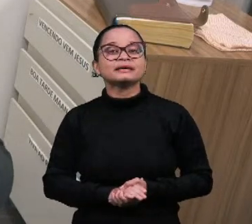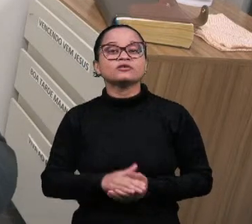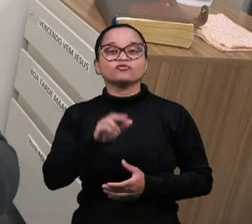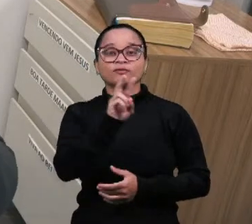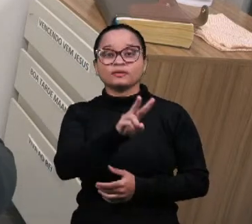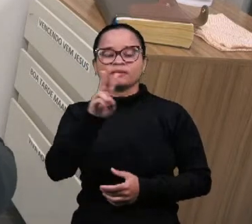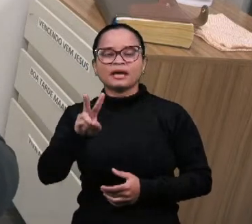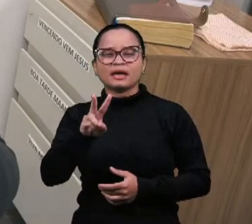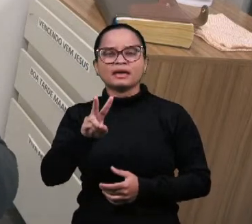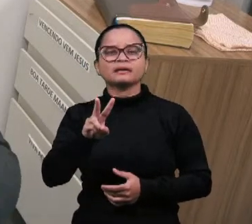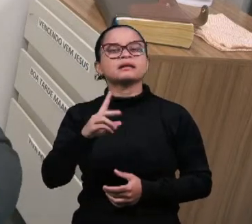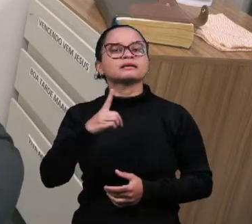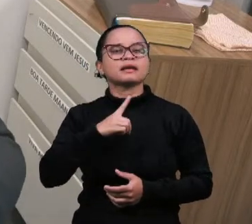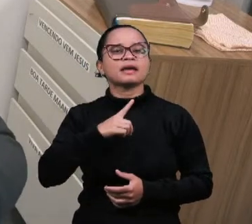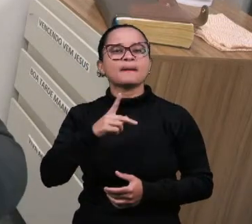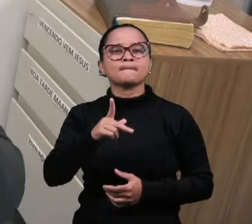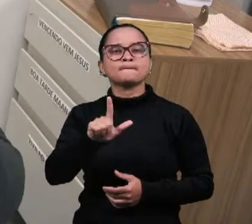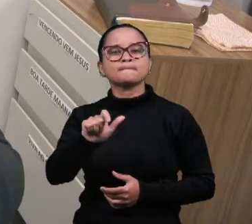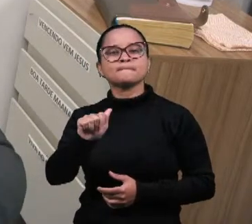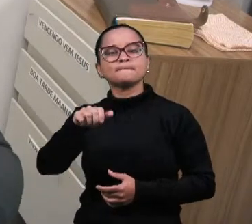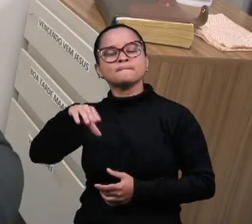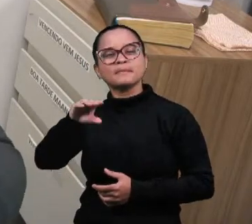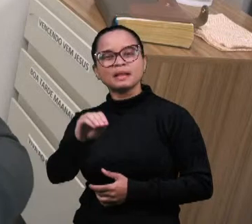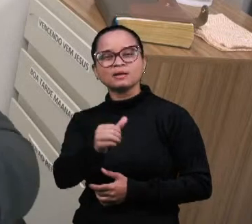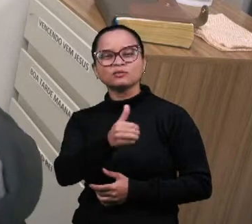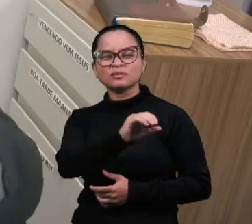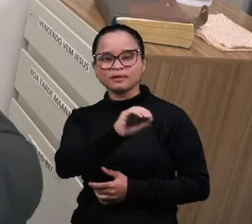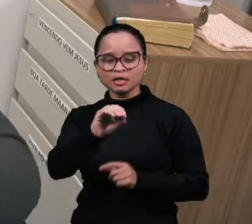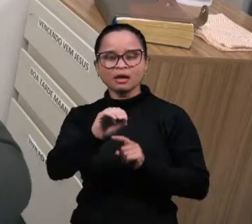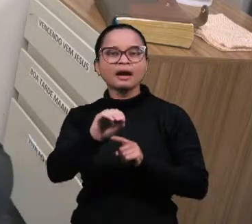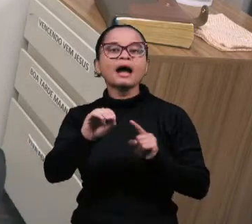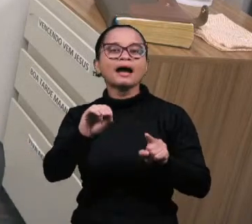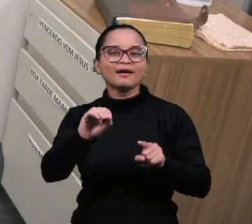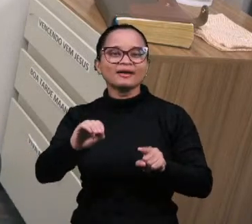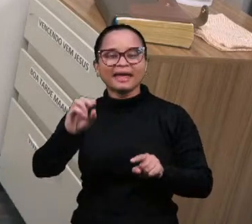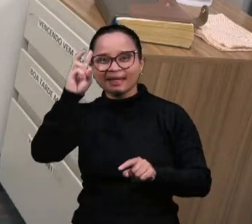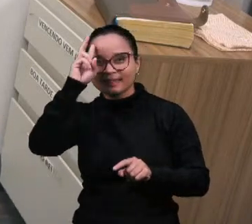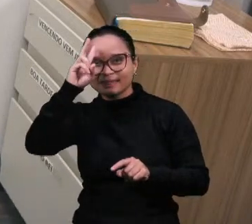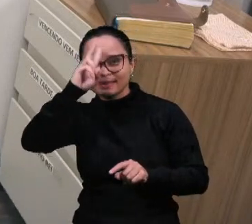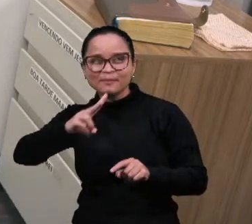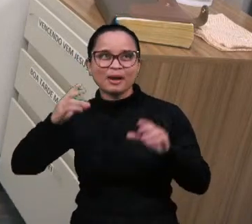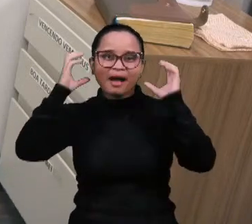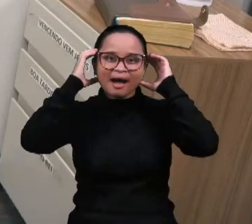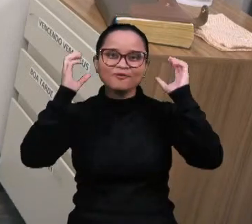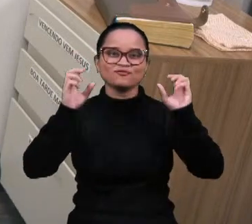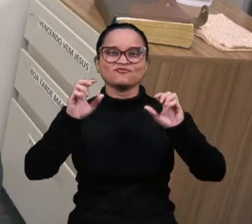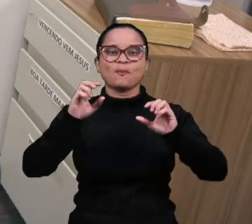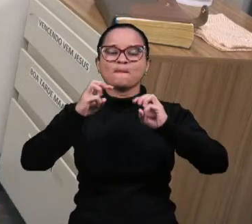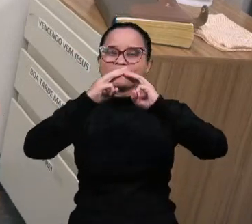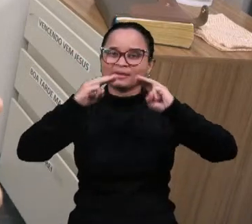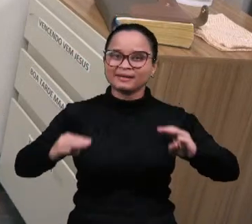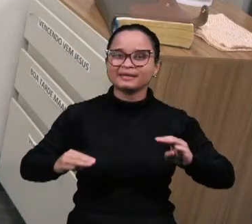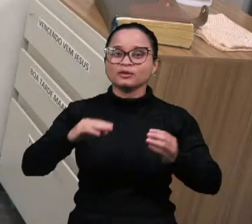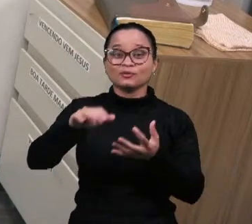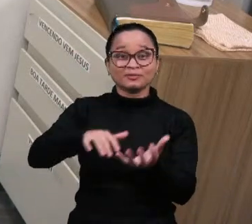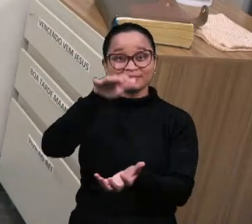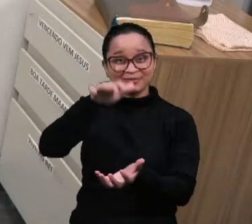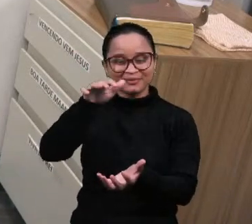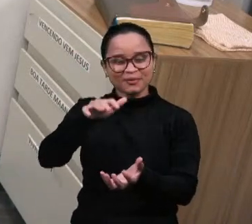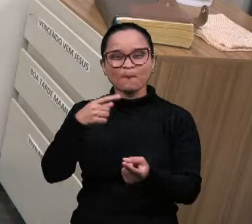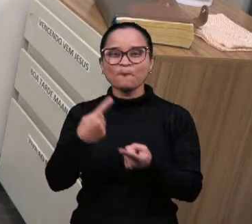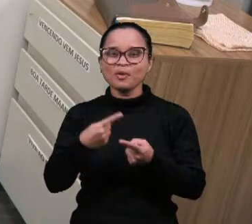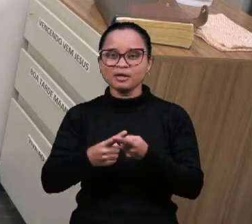100, você lembra da Rádio Manaim, lembra do satélite, porque está no mesmo prédio, né? E nós temos o privilégio, é o nosso